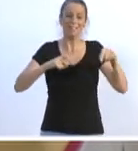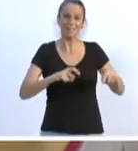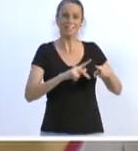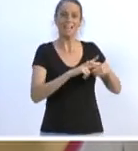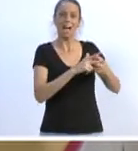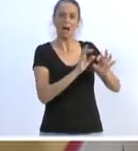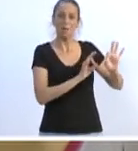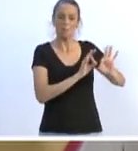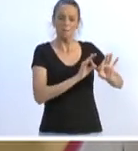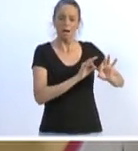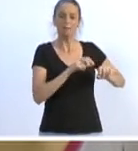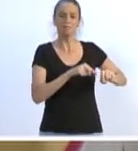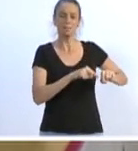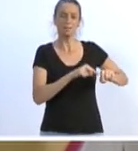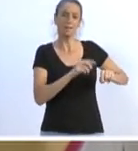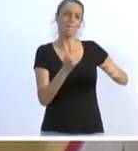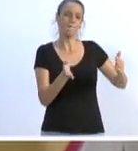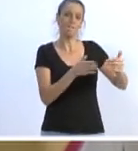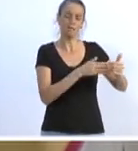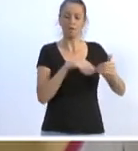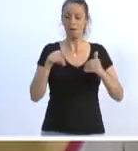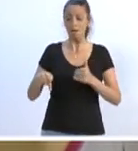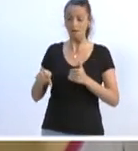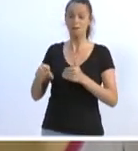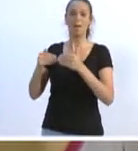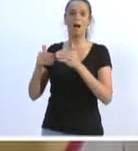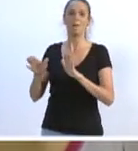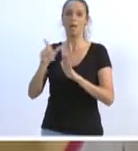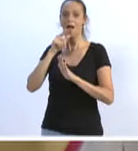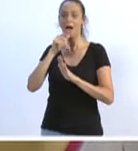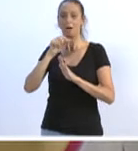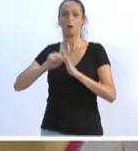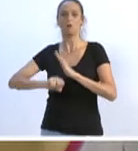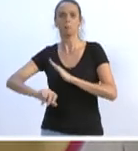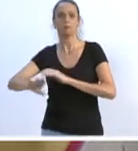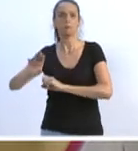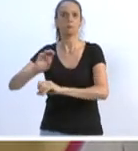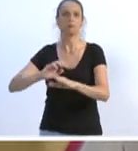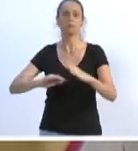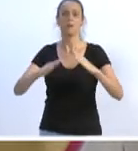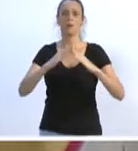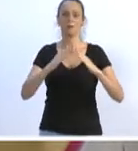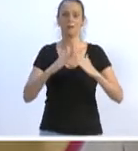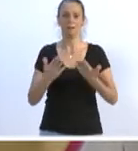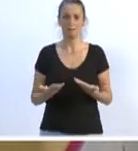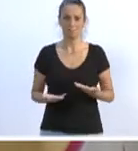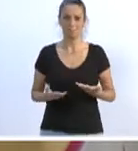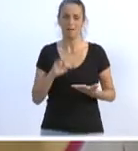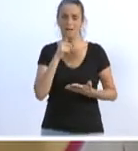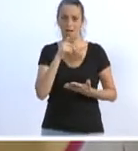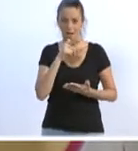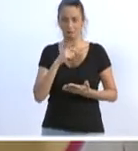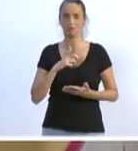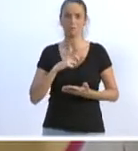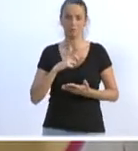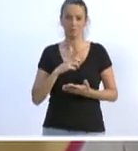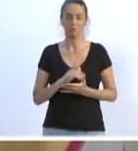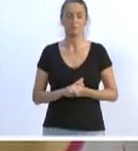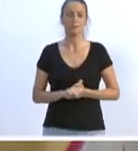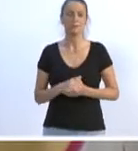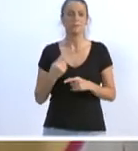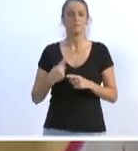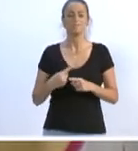estamos vendo neste momento com relação à manutenção ali da barragem do salto a gente não venha a sofrer tanto com o